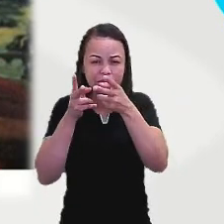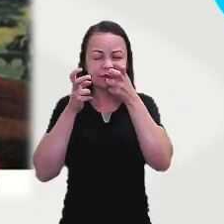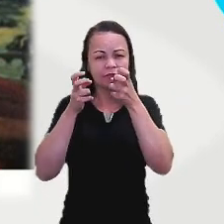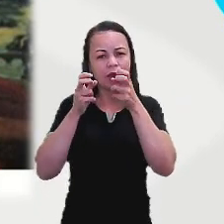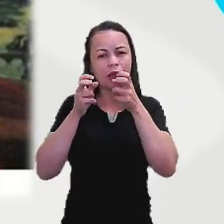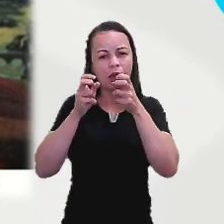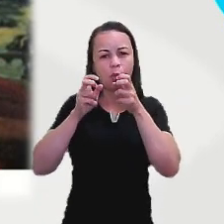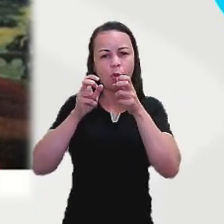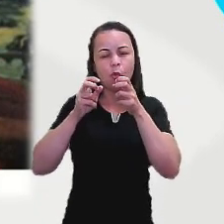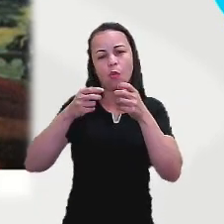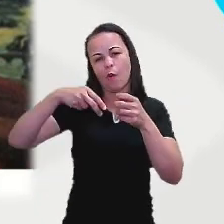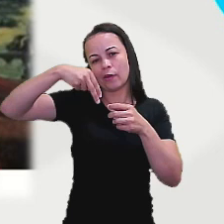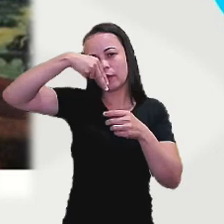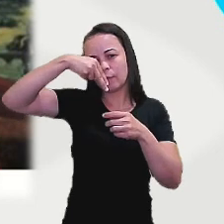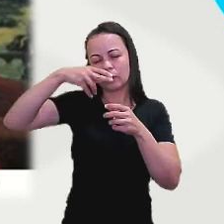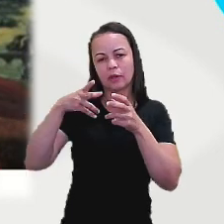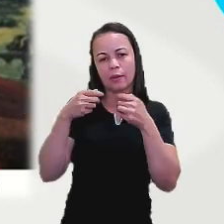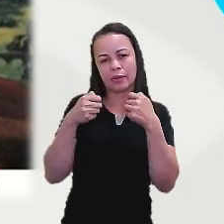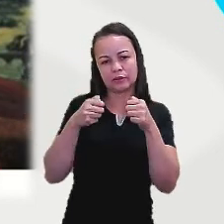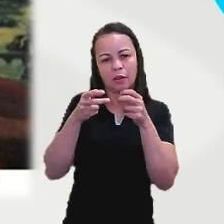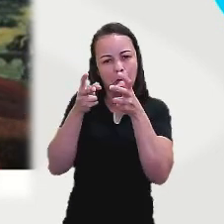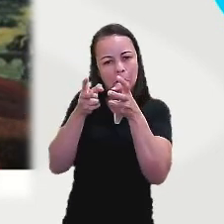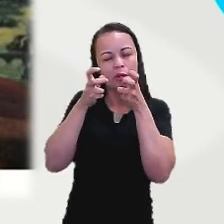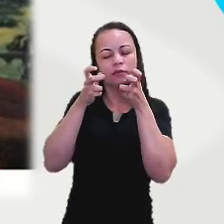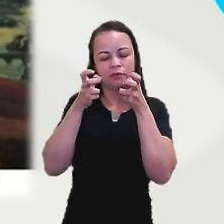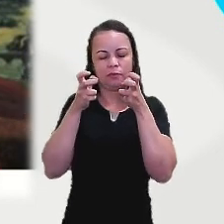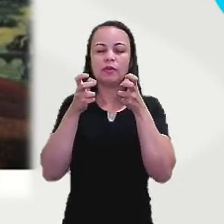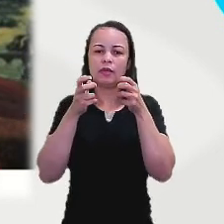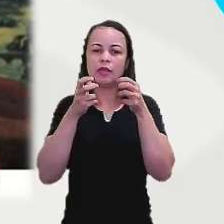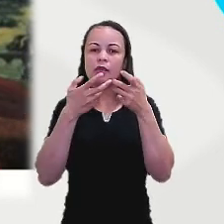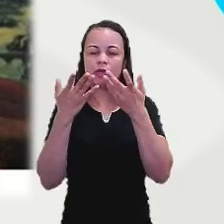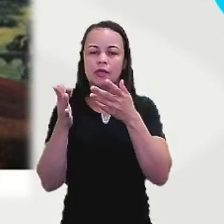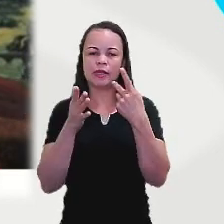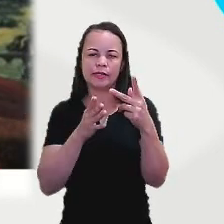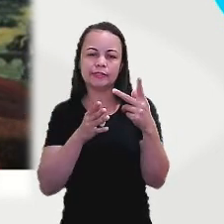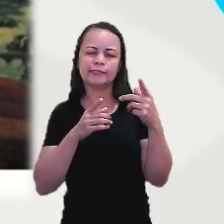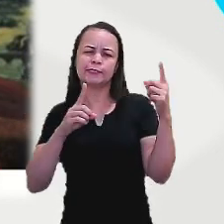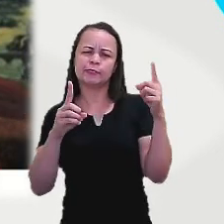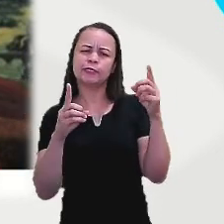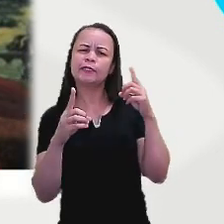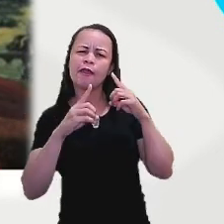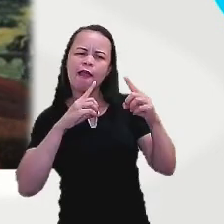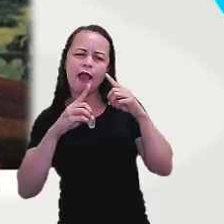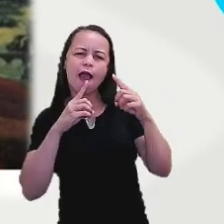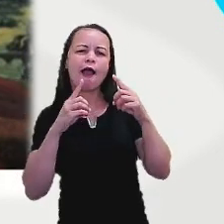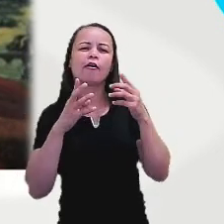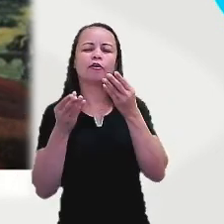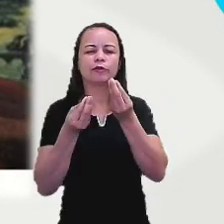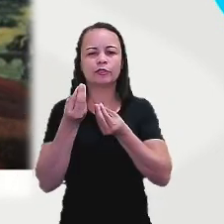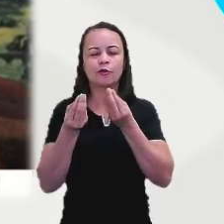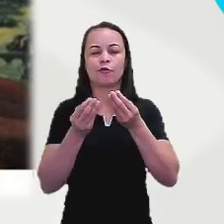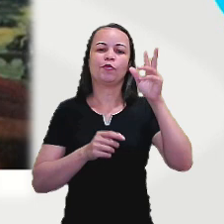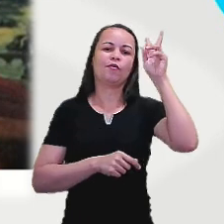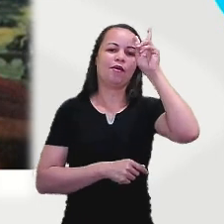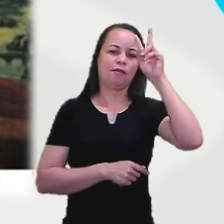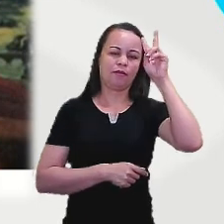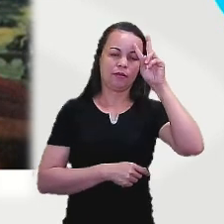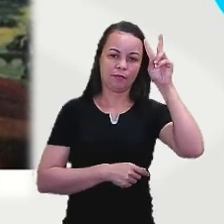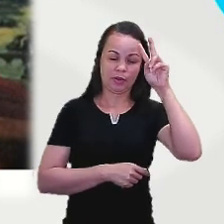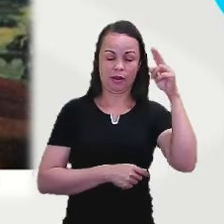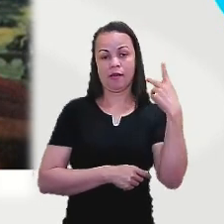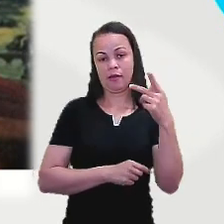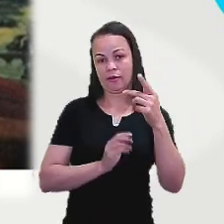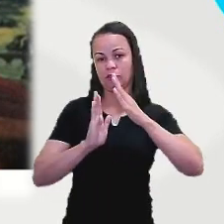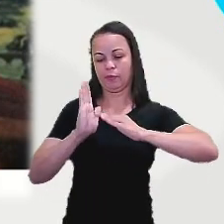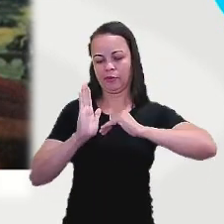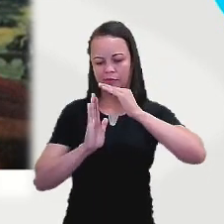iríamos perceber aí essa intertextualidade, né, esse diálogo, iríamos relembrar essa